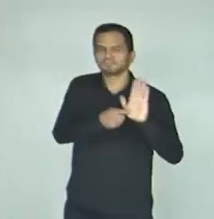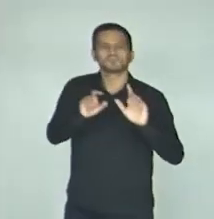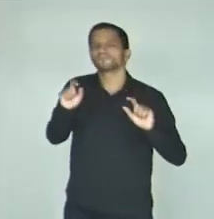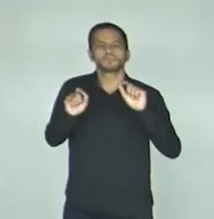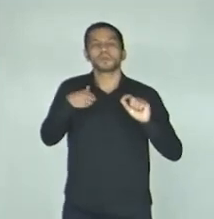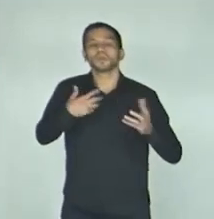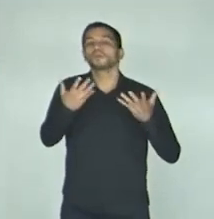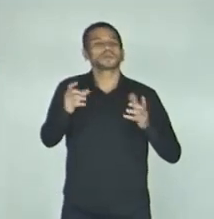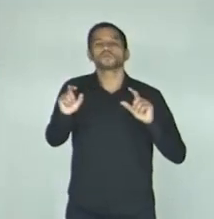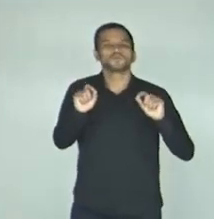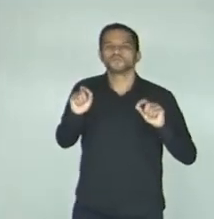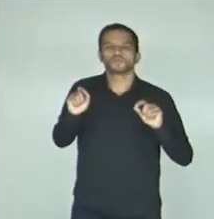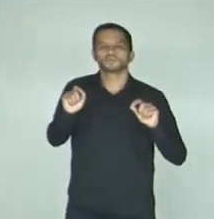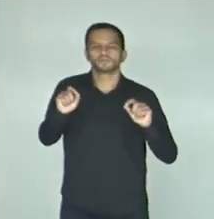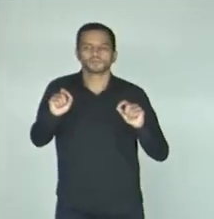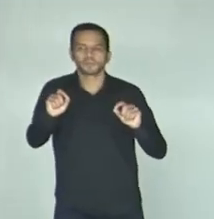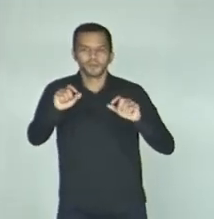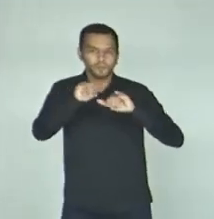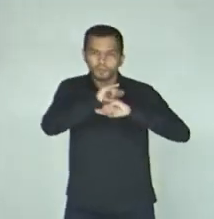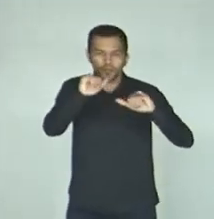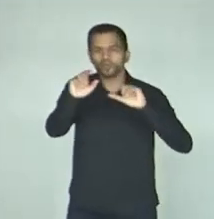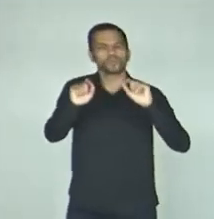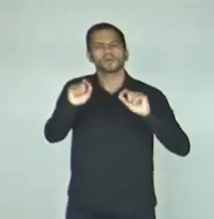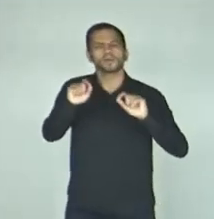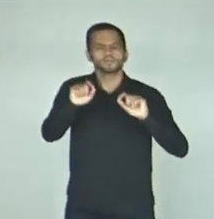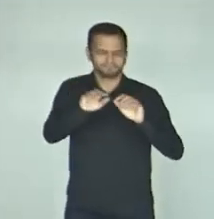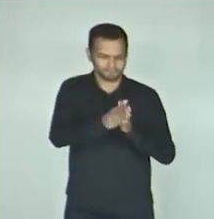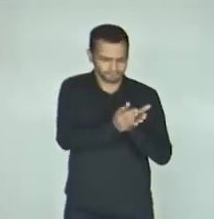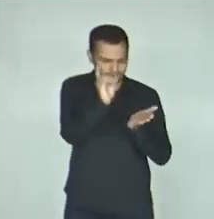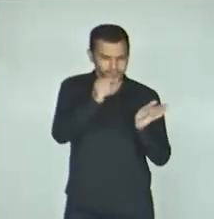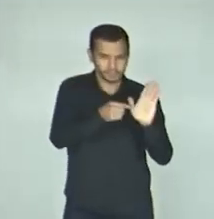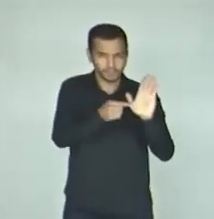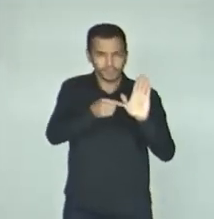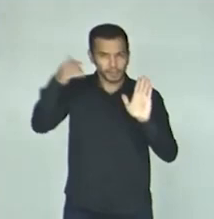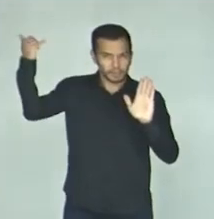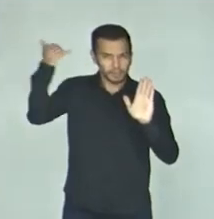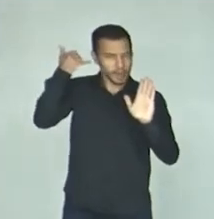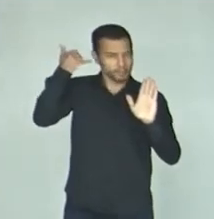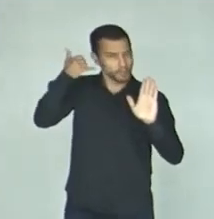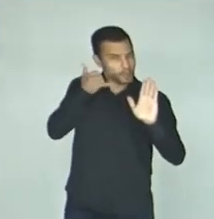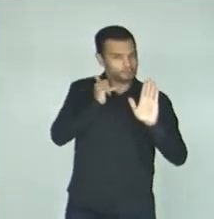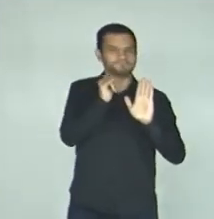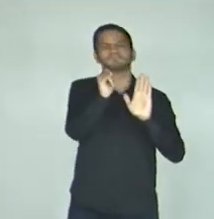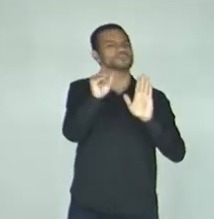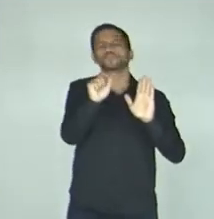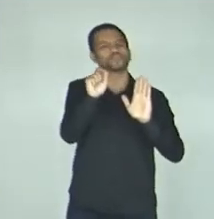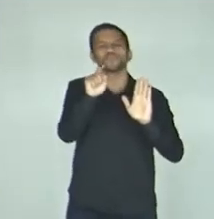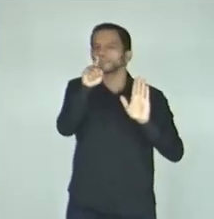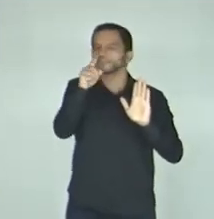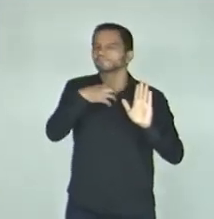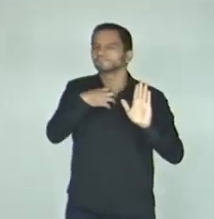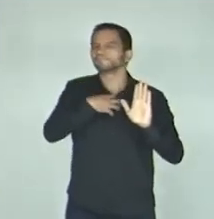eu quero dizer para você que essa palavra ela pode significar